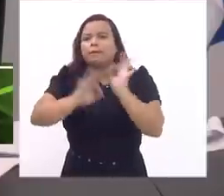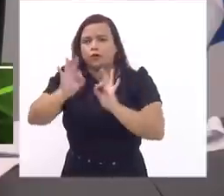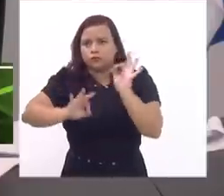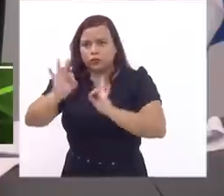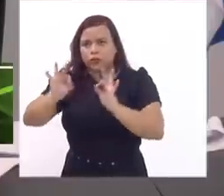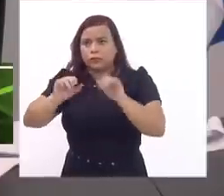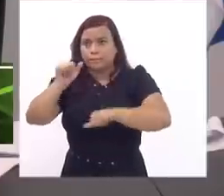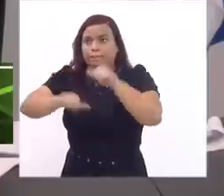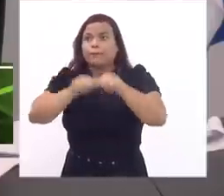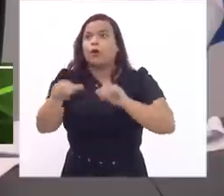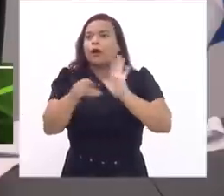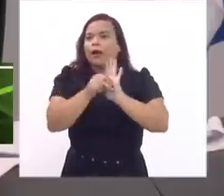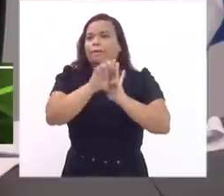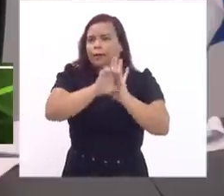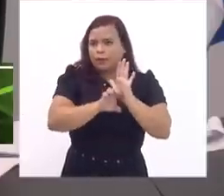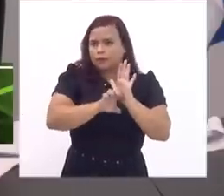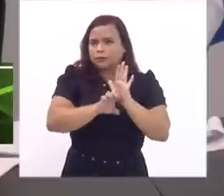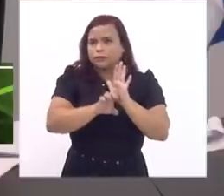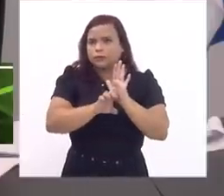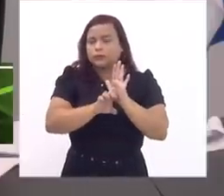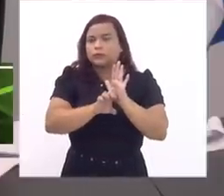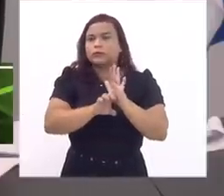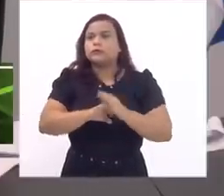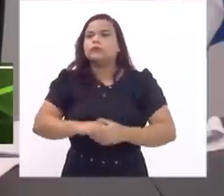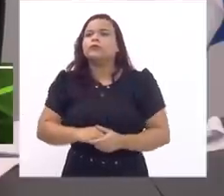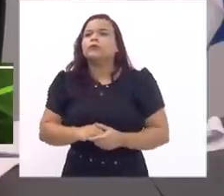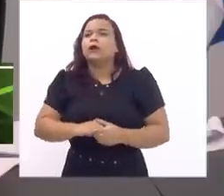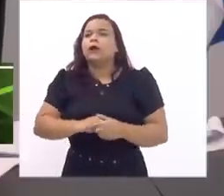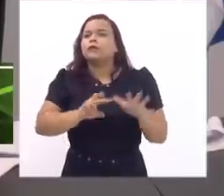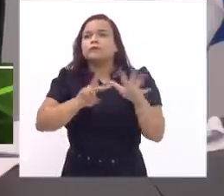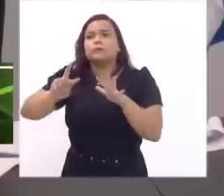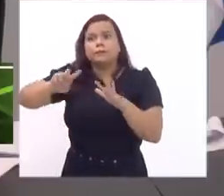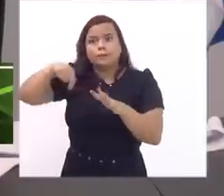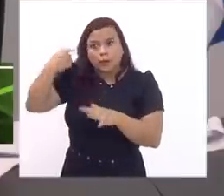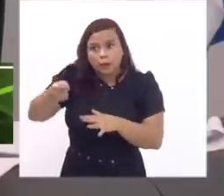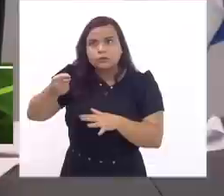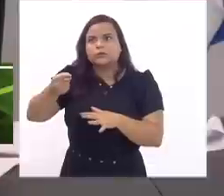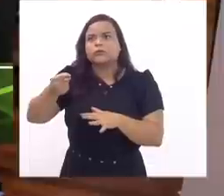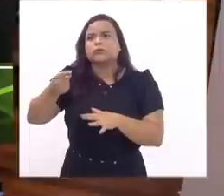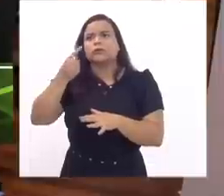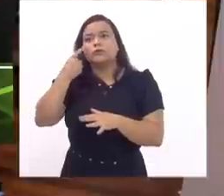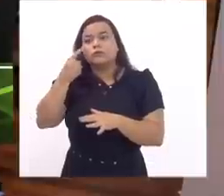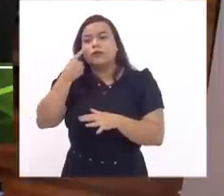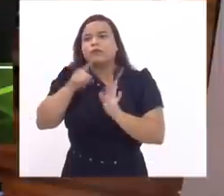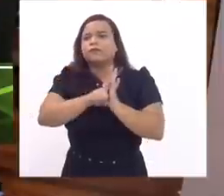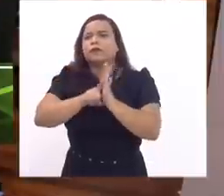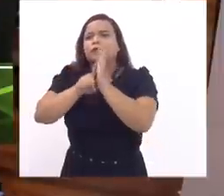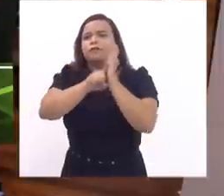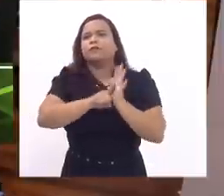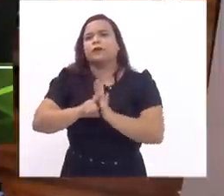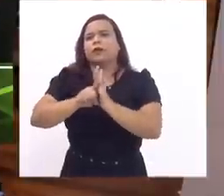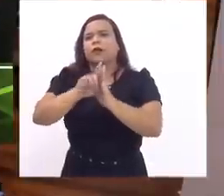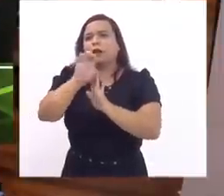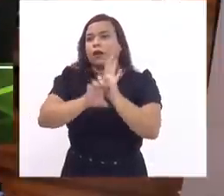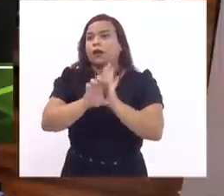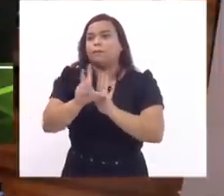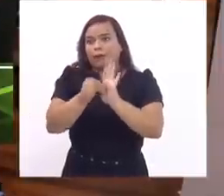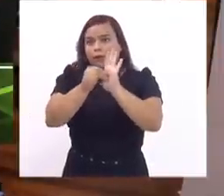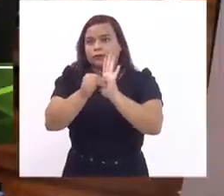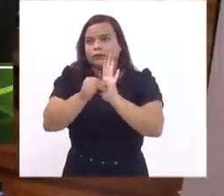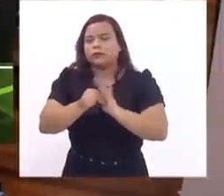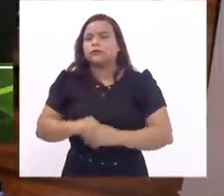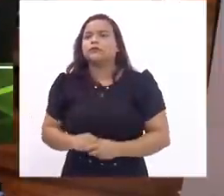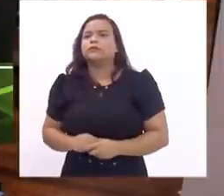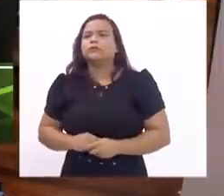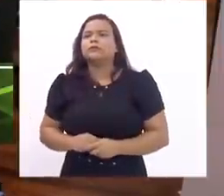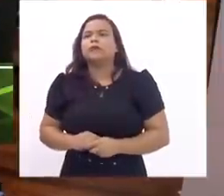modificando a emenda. E a gente traz a pauta na próxima semana... E modifica a ementa. Sim, mas quem tem que fazer isso é a deputada Renata. Claro. Tem